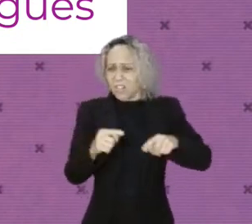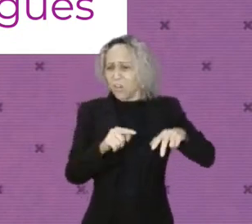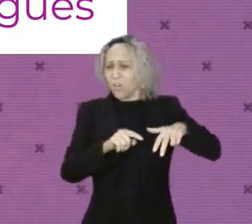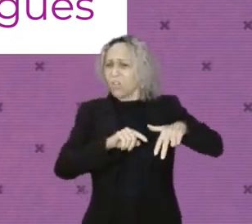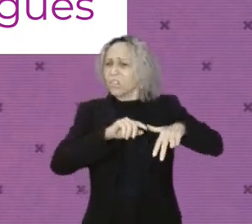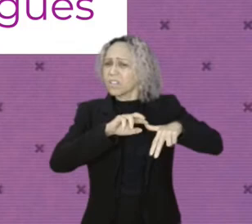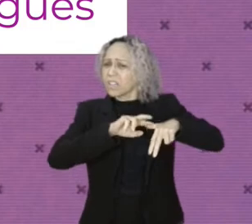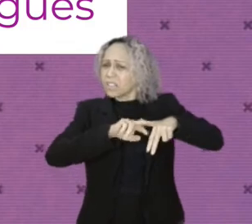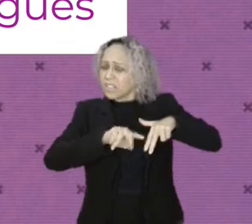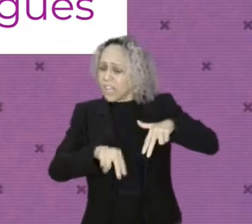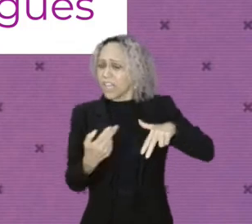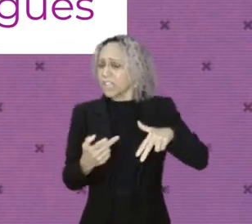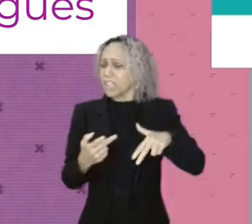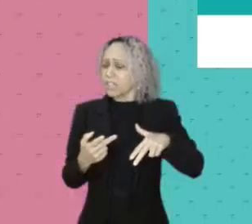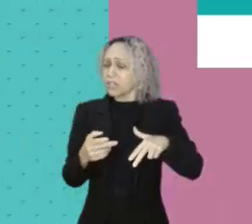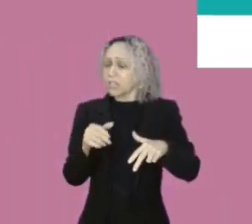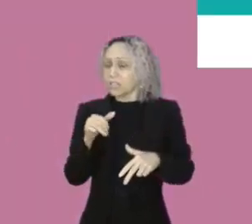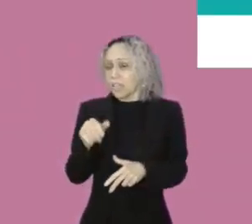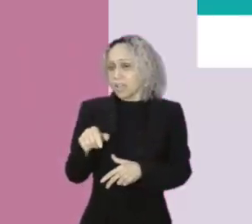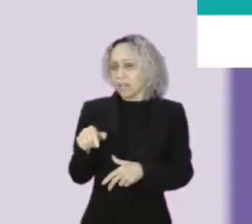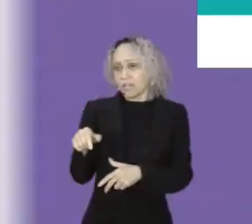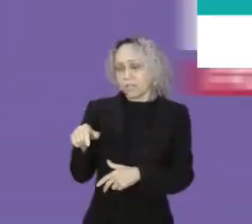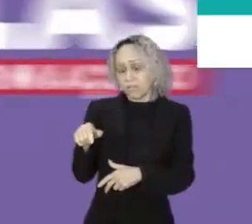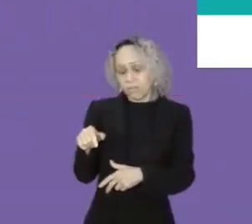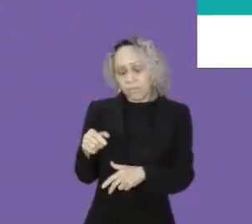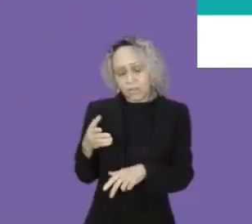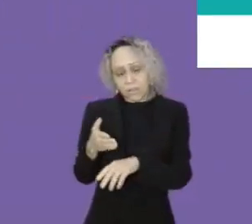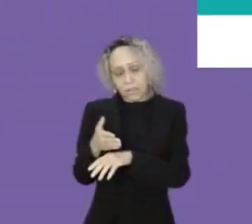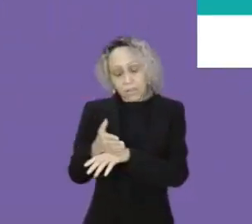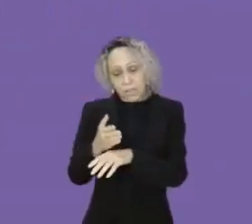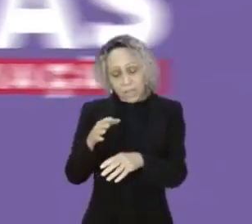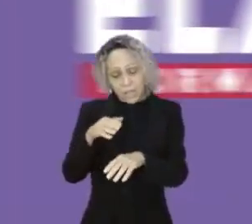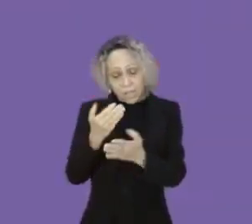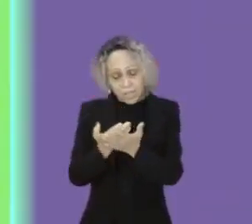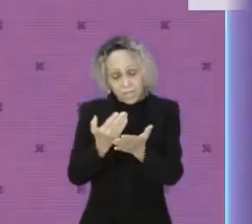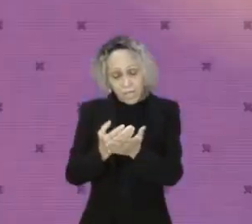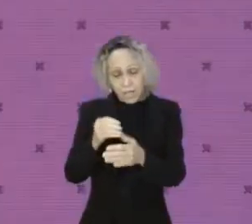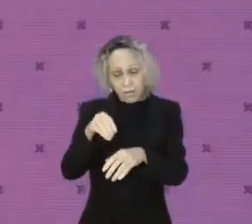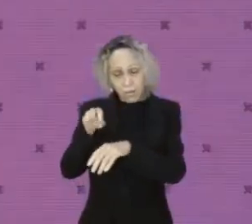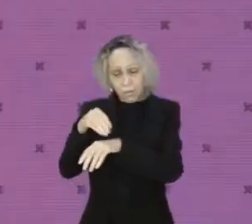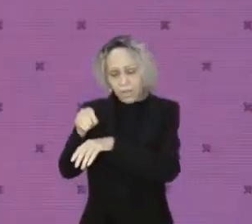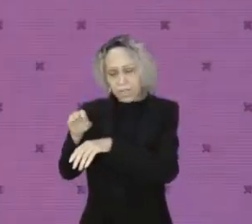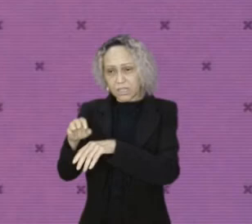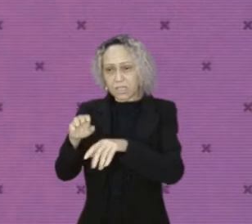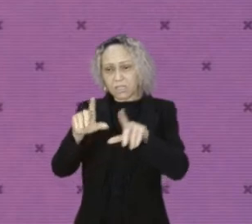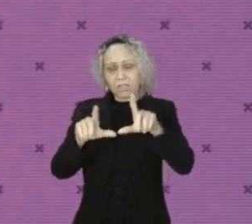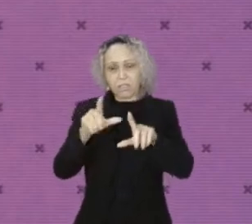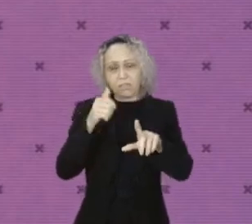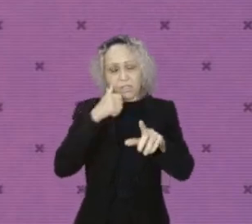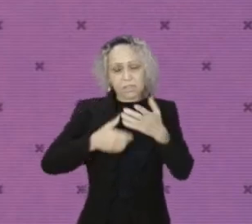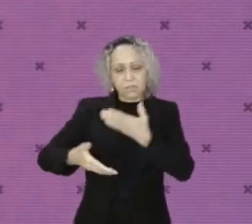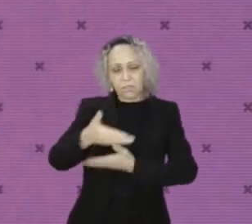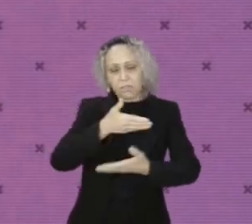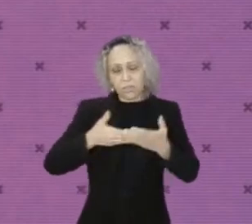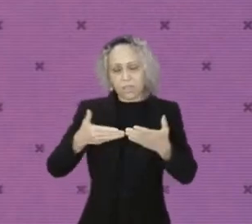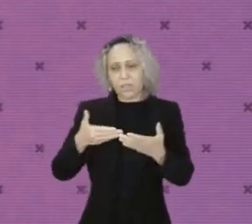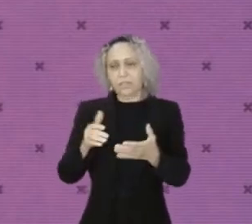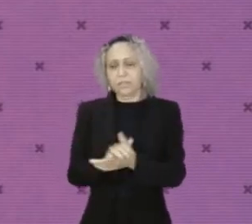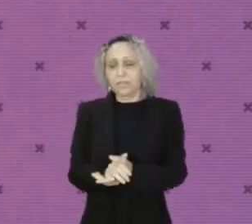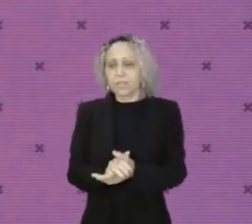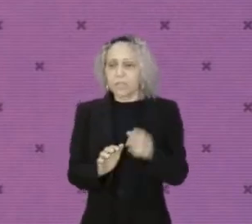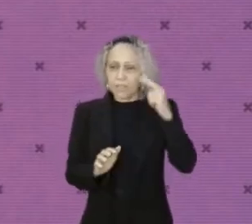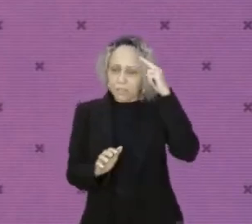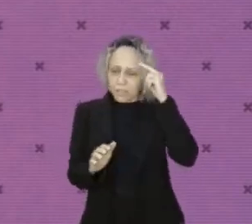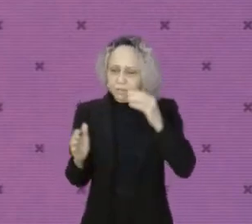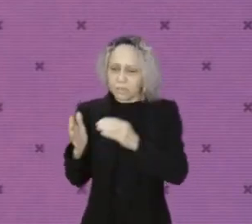Ministério das Mulheres, Pagu Rodrigues. Compartilhe esta e outras aulas do TV Elas por Elas Formação com as suas companheiras. É de